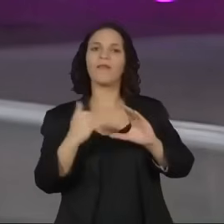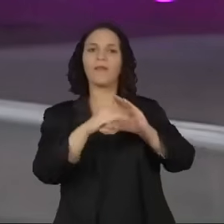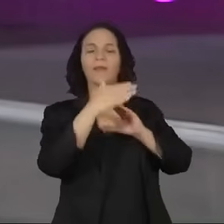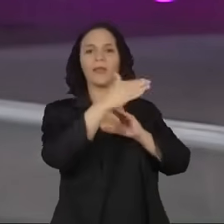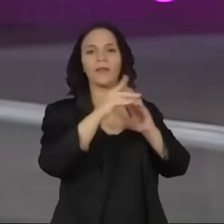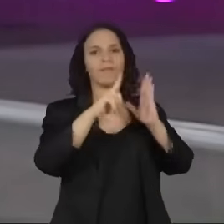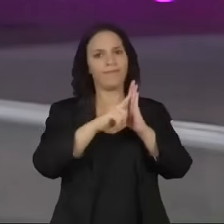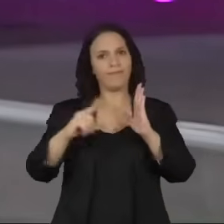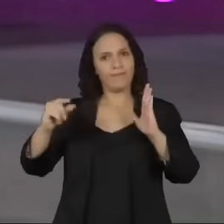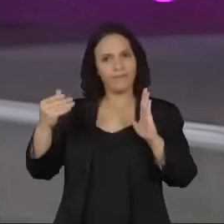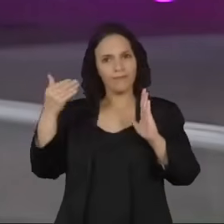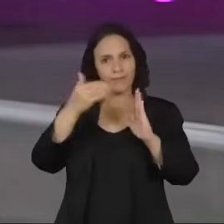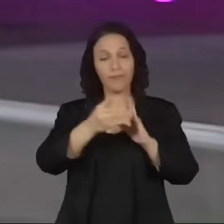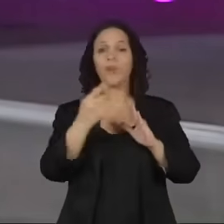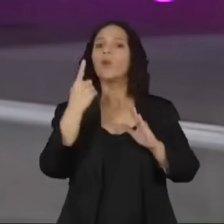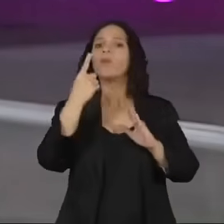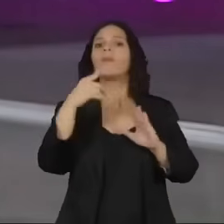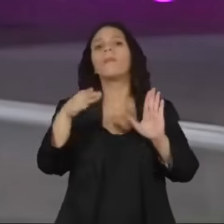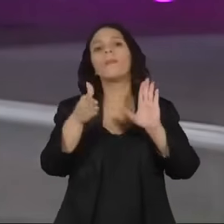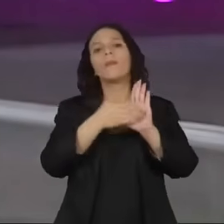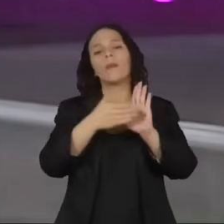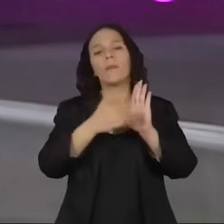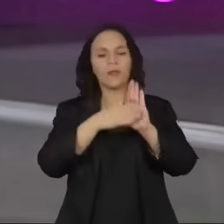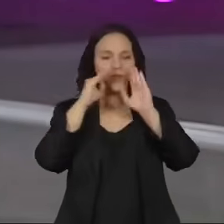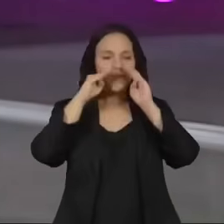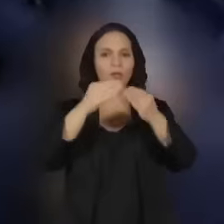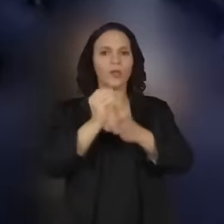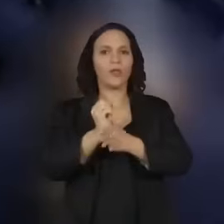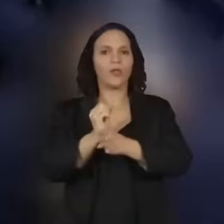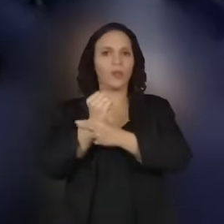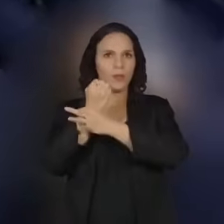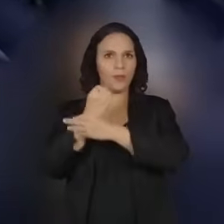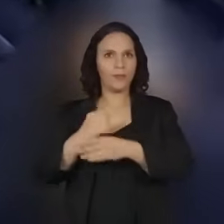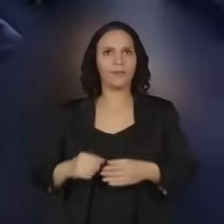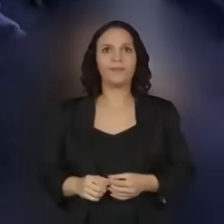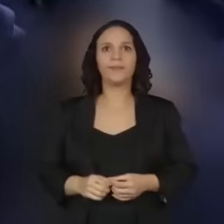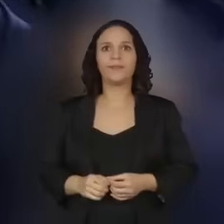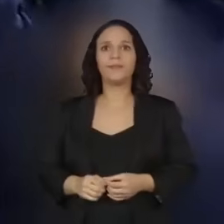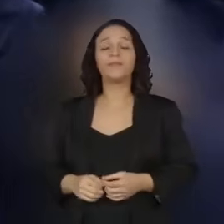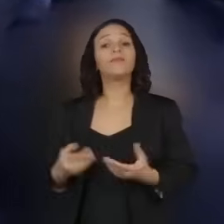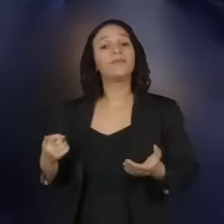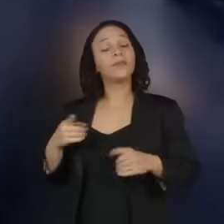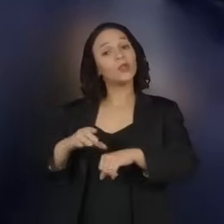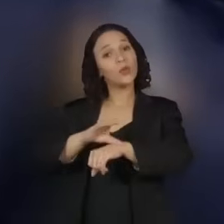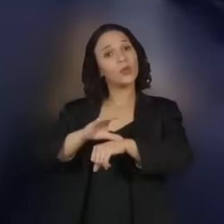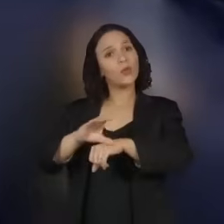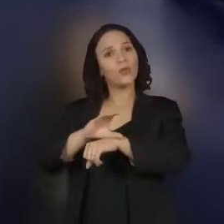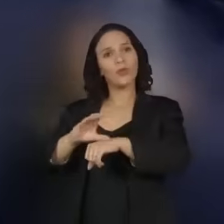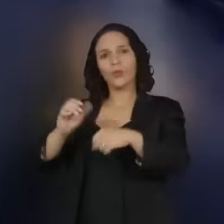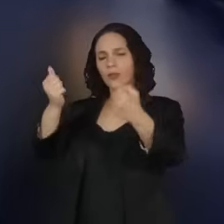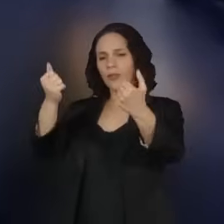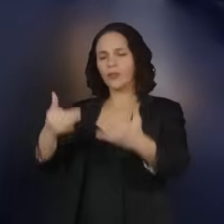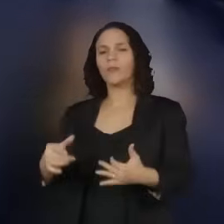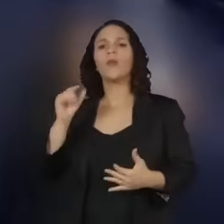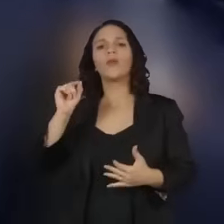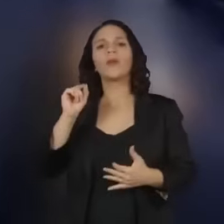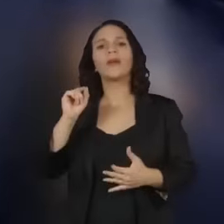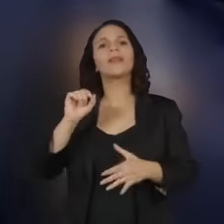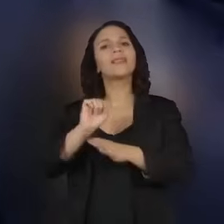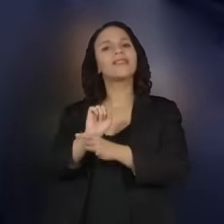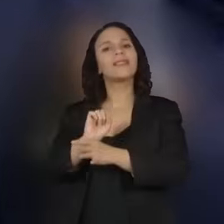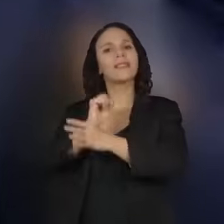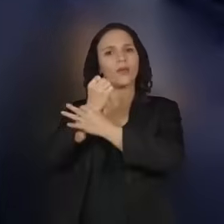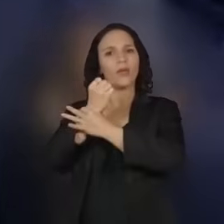Congresso um pacote único, voltado à segurança pública. A Constituição fala que a obrigação da segurança pública é